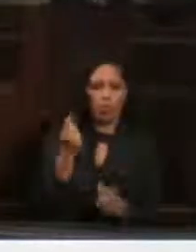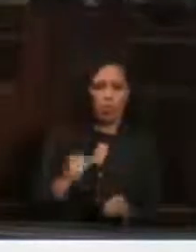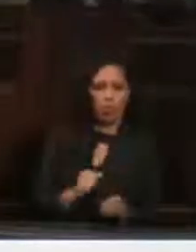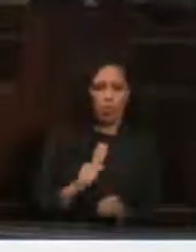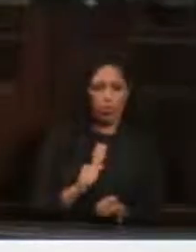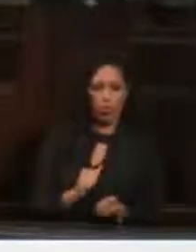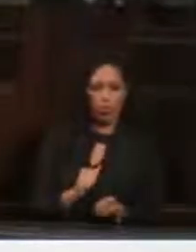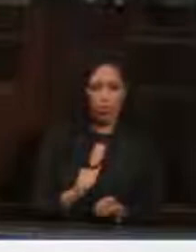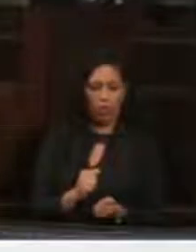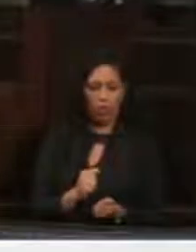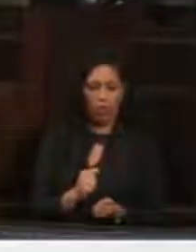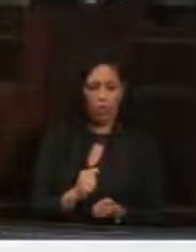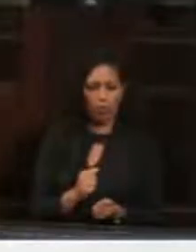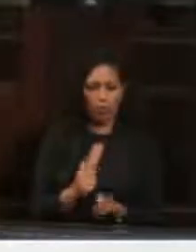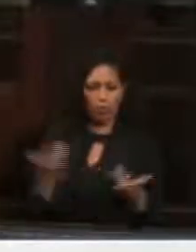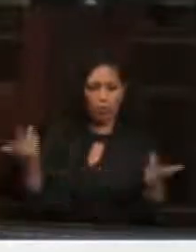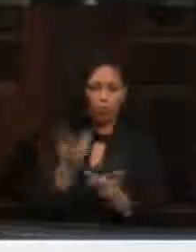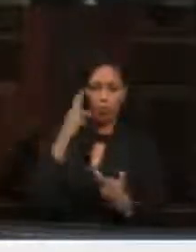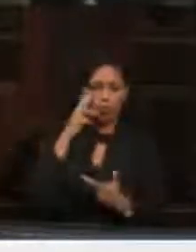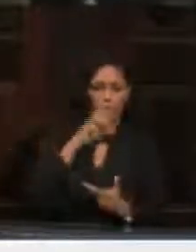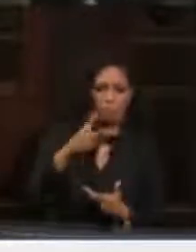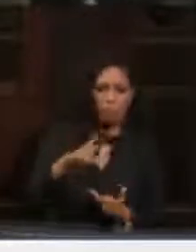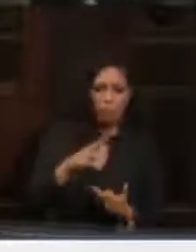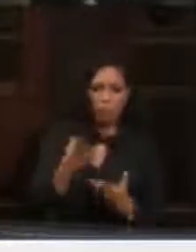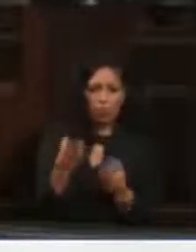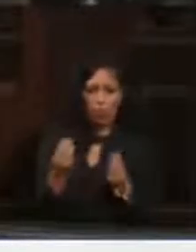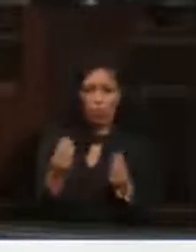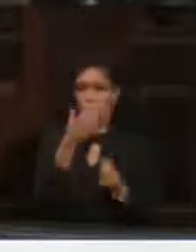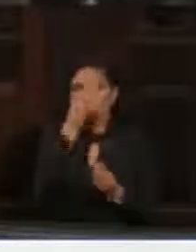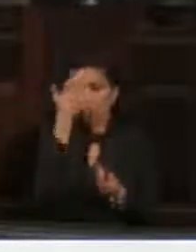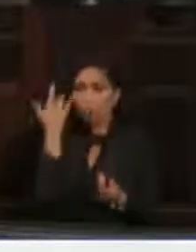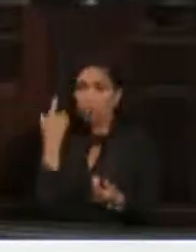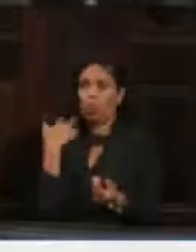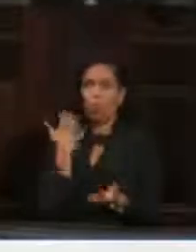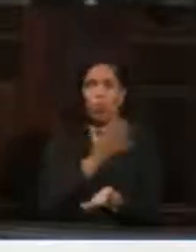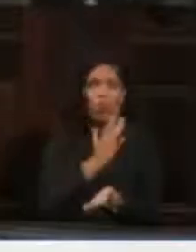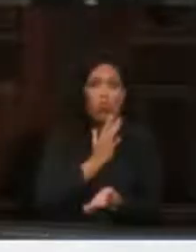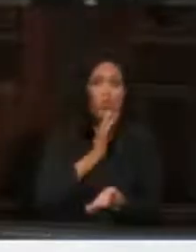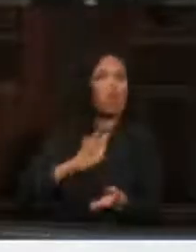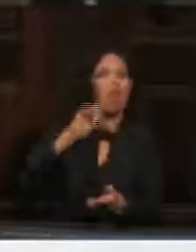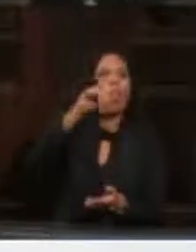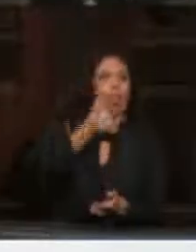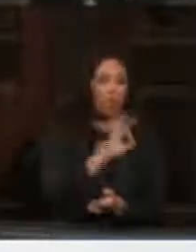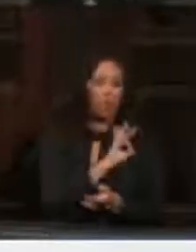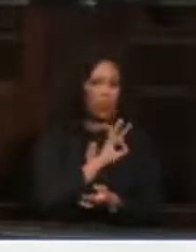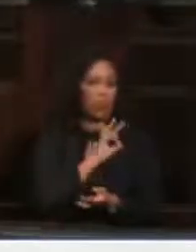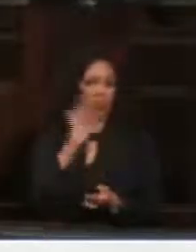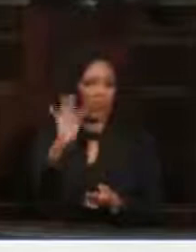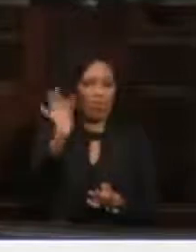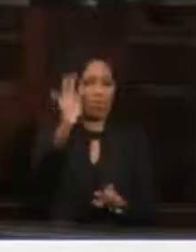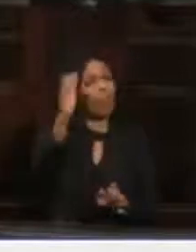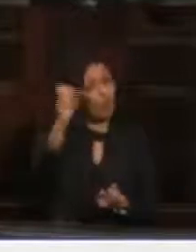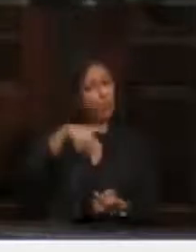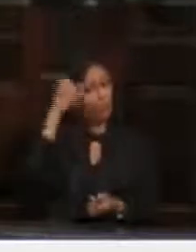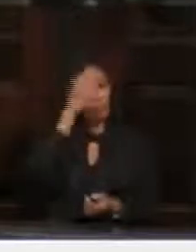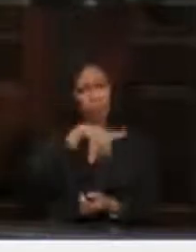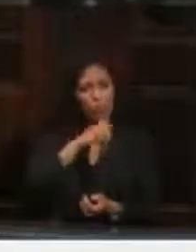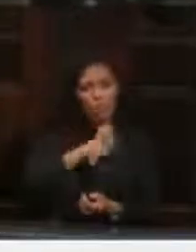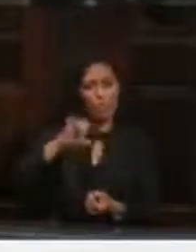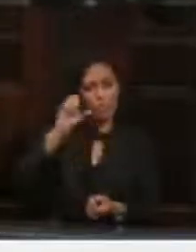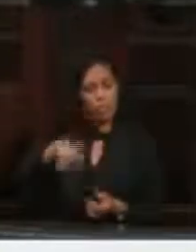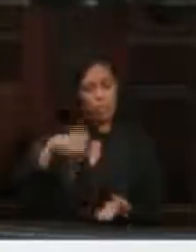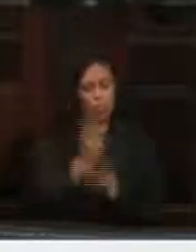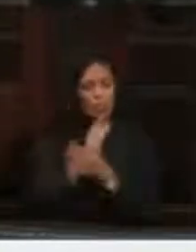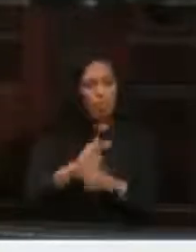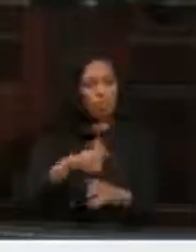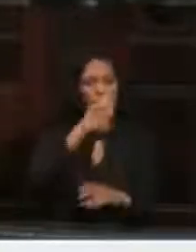lidar com uma população, a maioria hostil, que não quer o policiamento no local, então fica difícil. Se é para acabar a